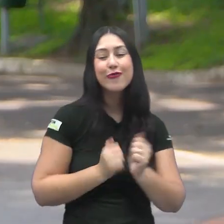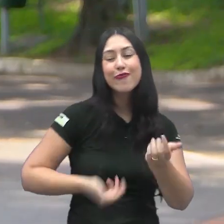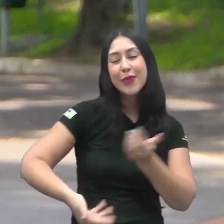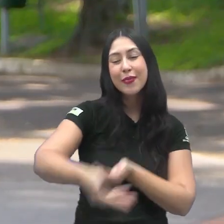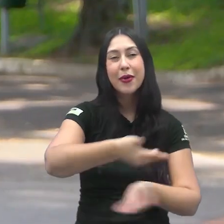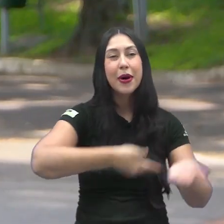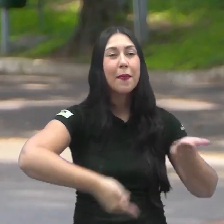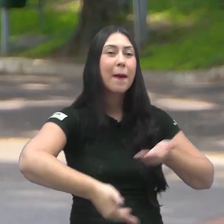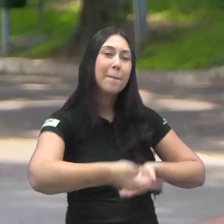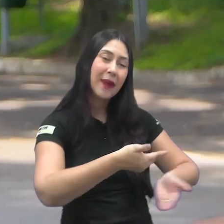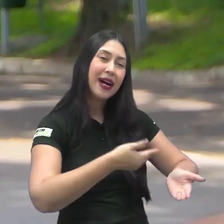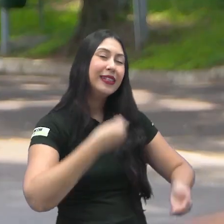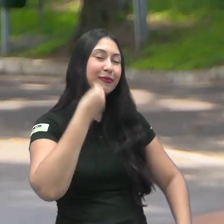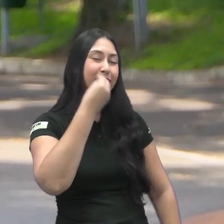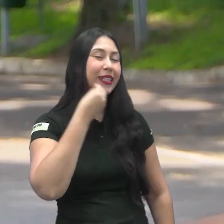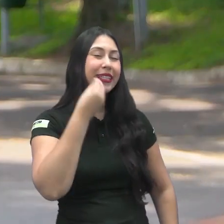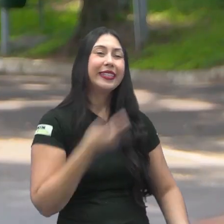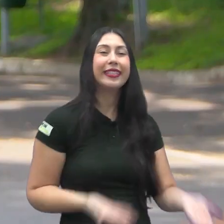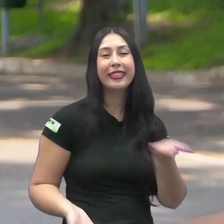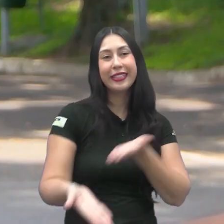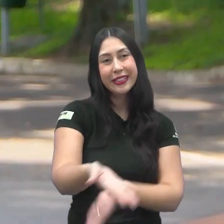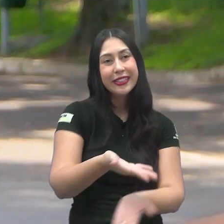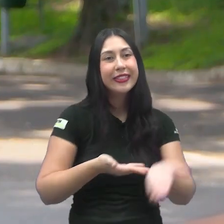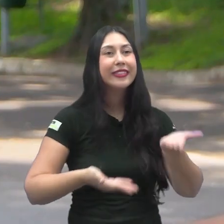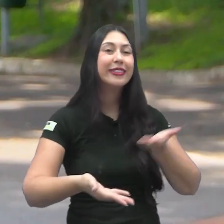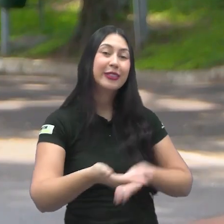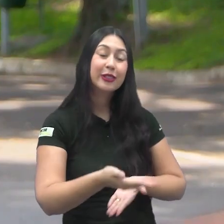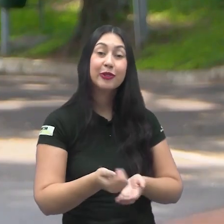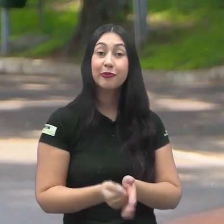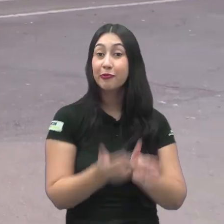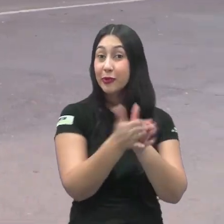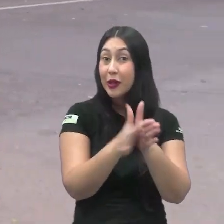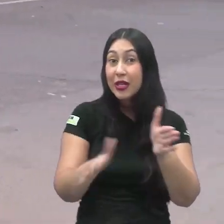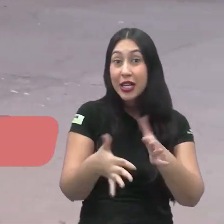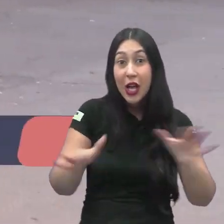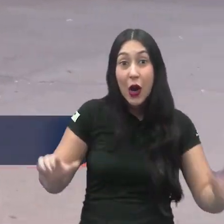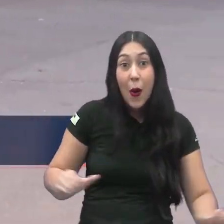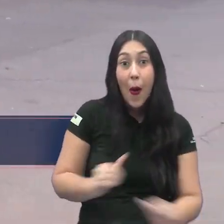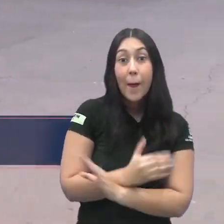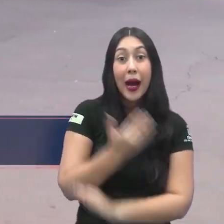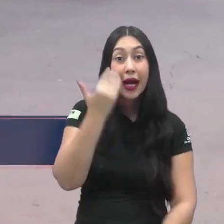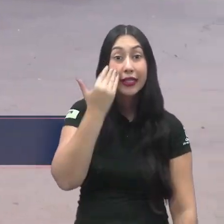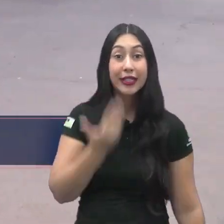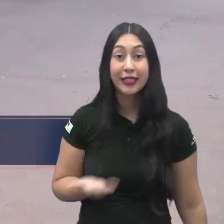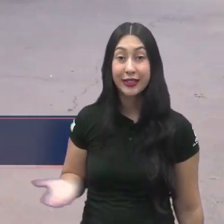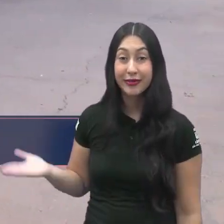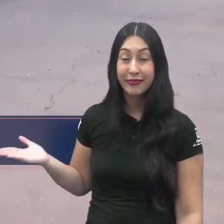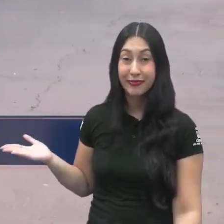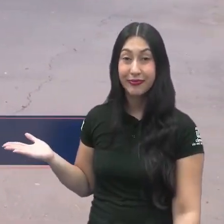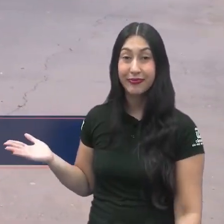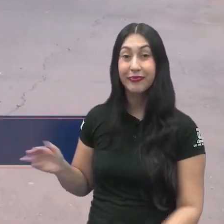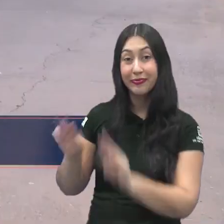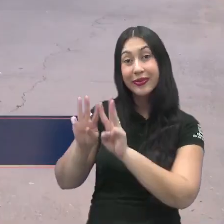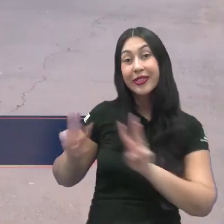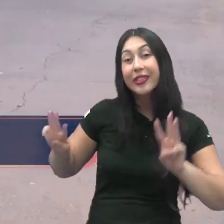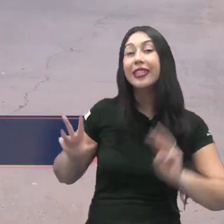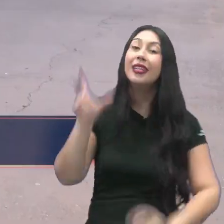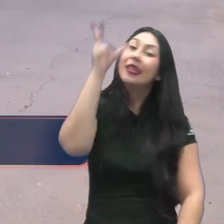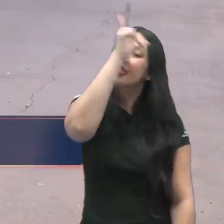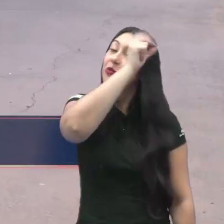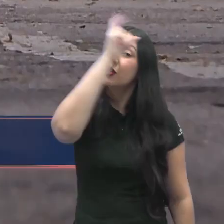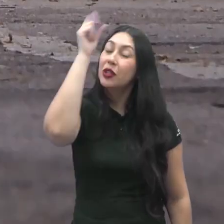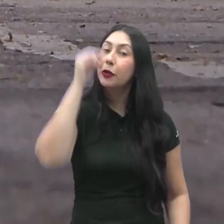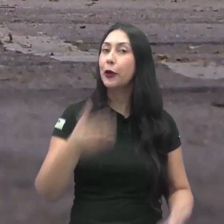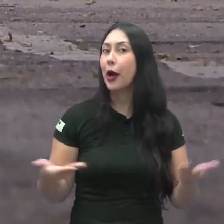comunitário, a troca de experiências, né? A troca de experiência de vida. O calendário completo está disponível no site da